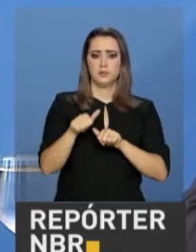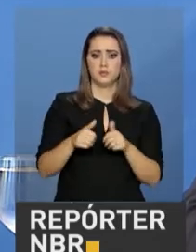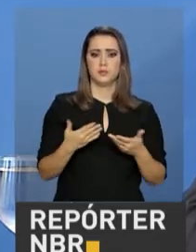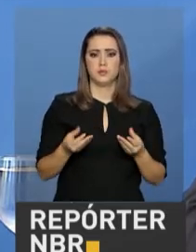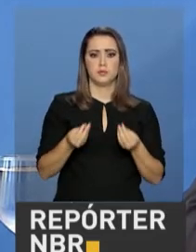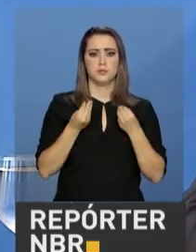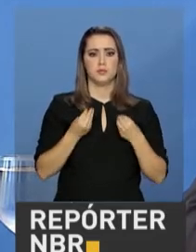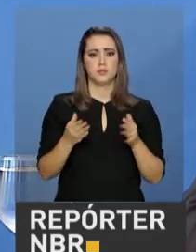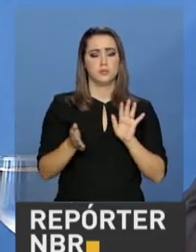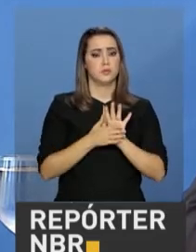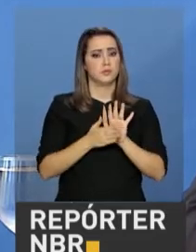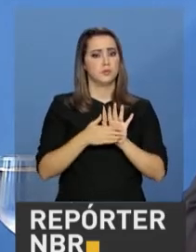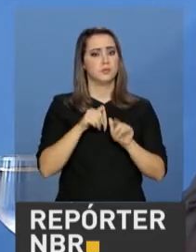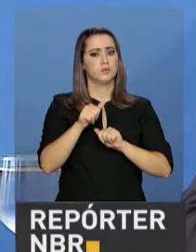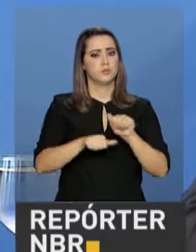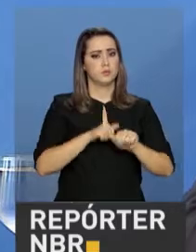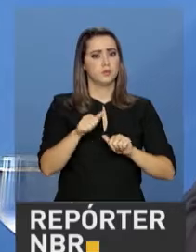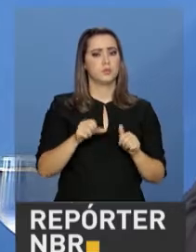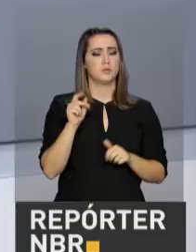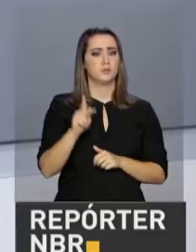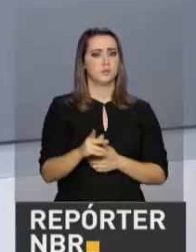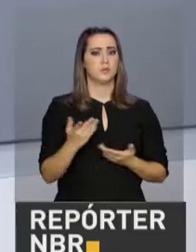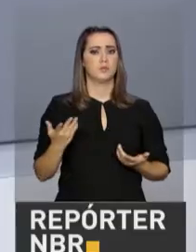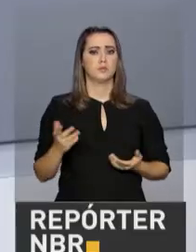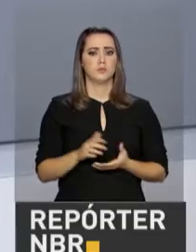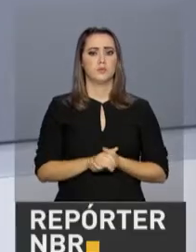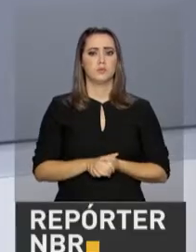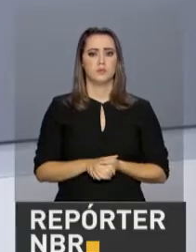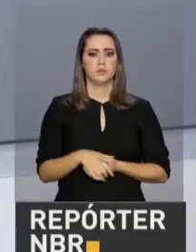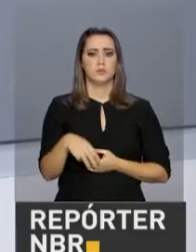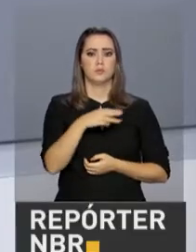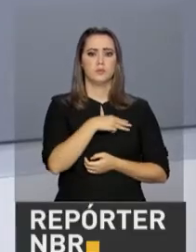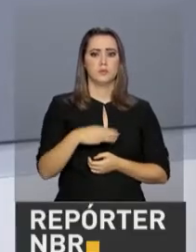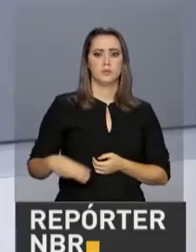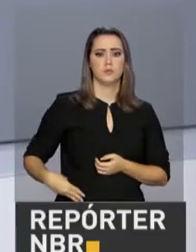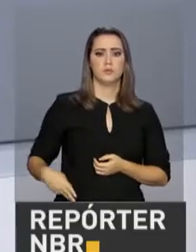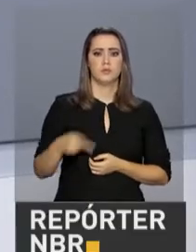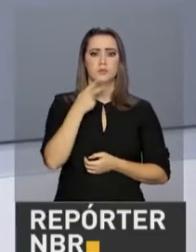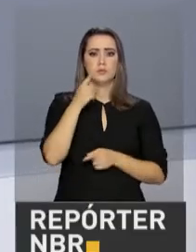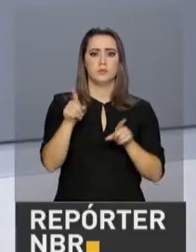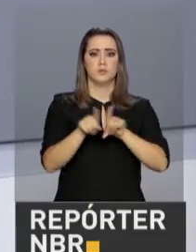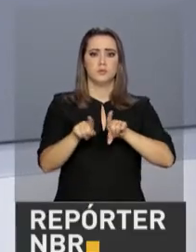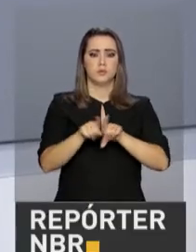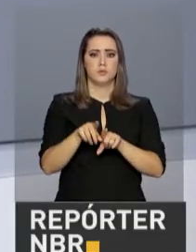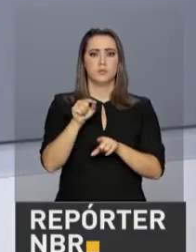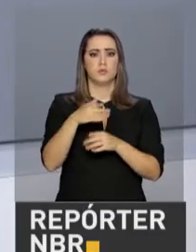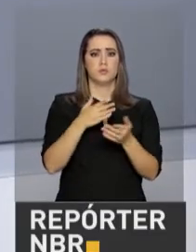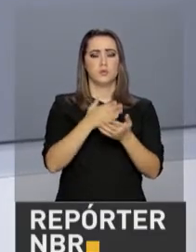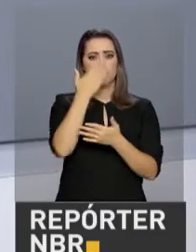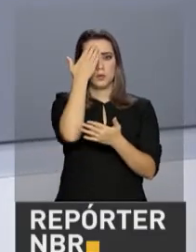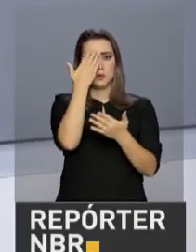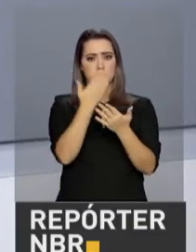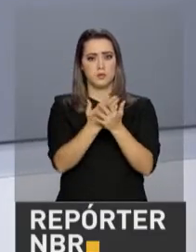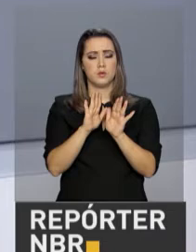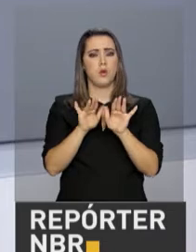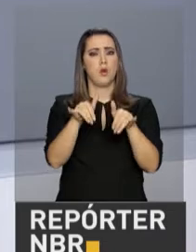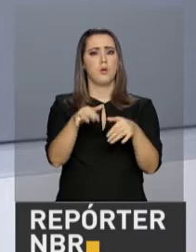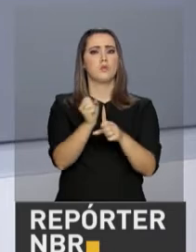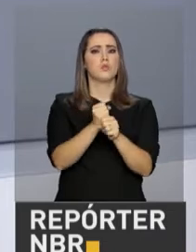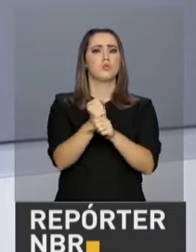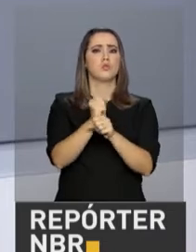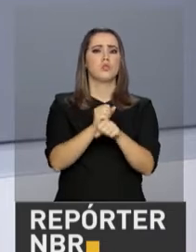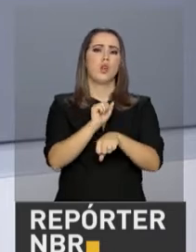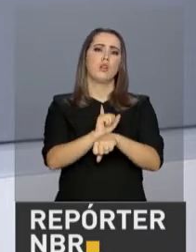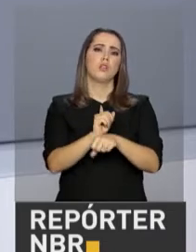pode trazer à proposta de reforma da Previdência. O ministro Carlos Marum também afirmou acreditar que o recesso de fim de ano